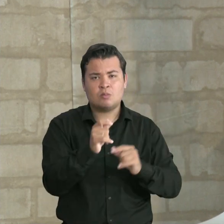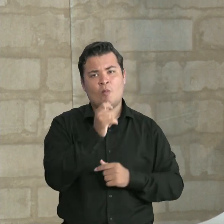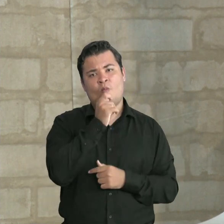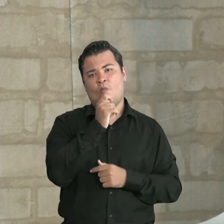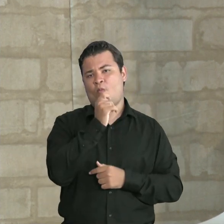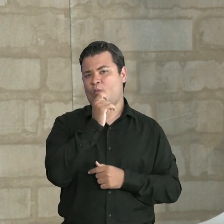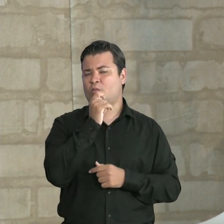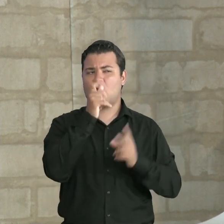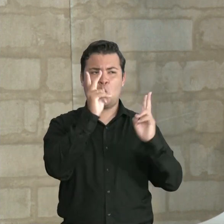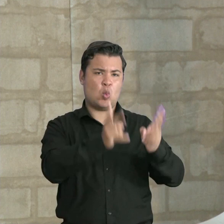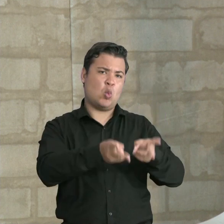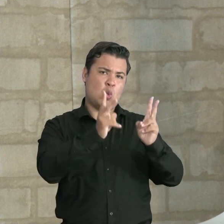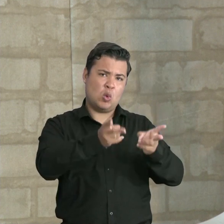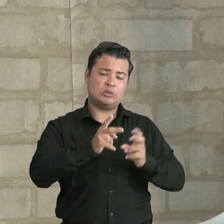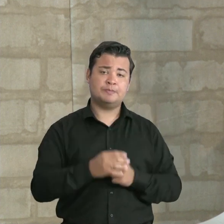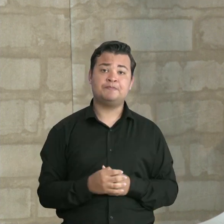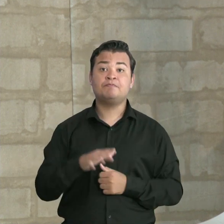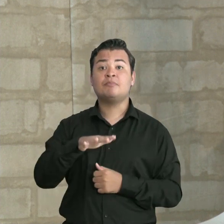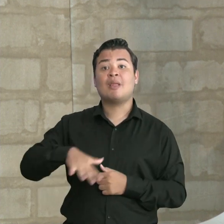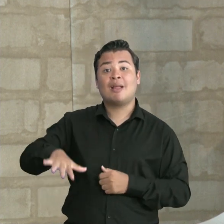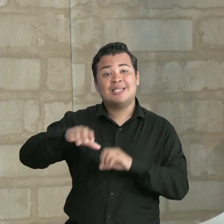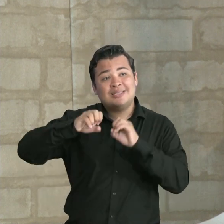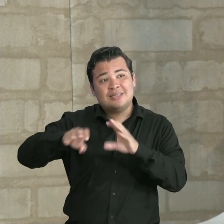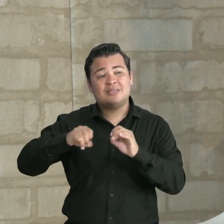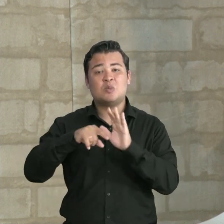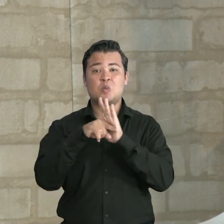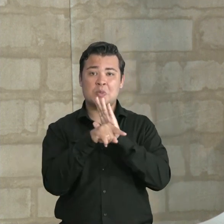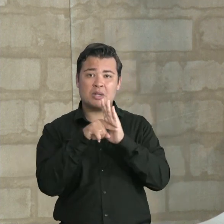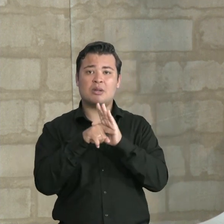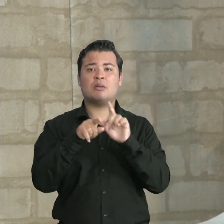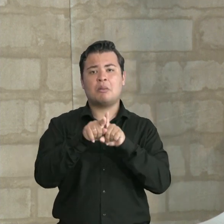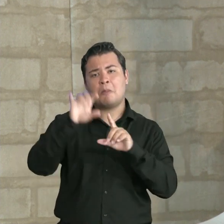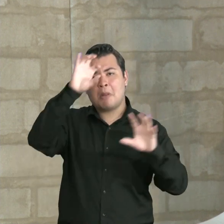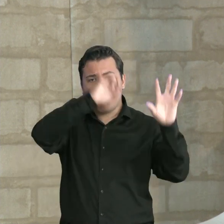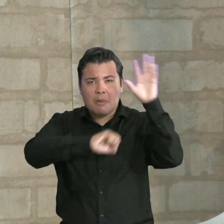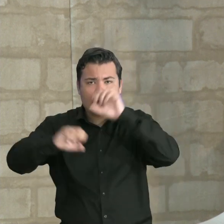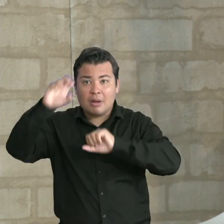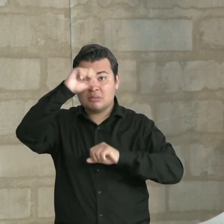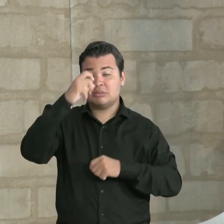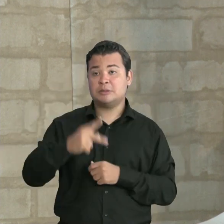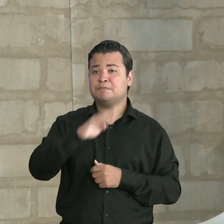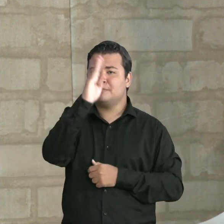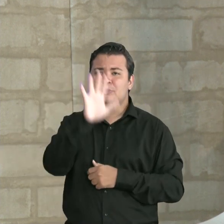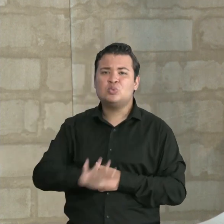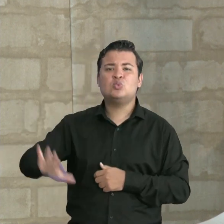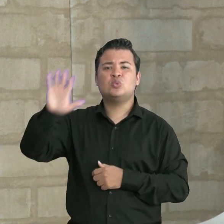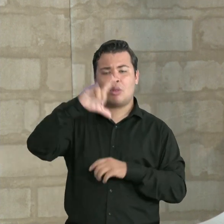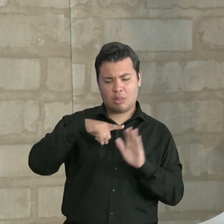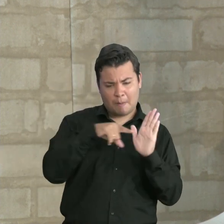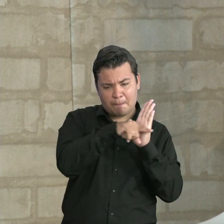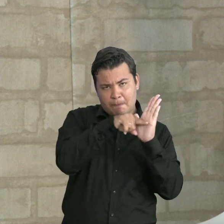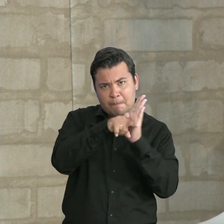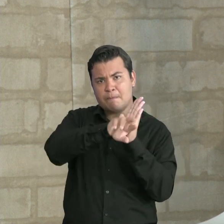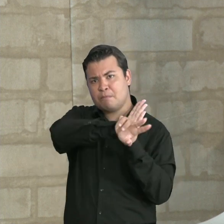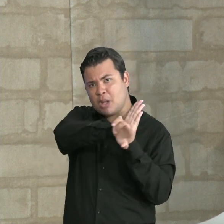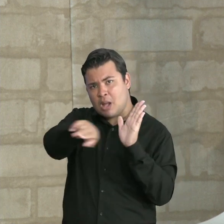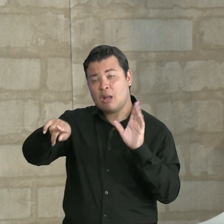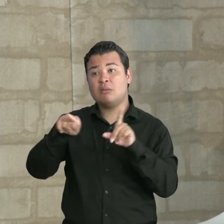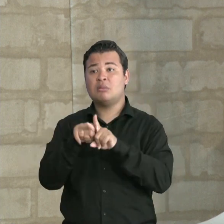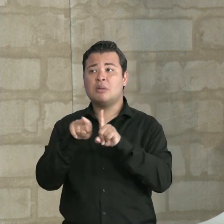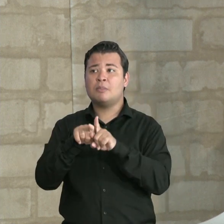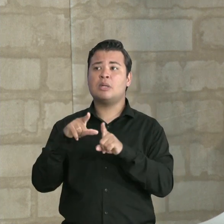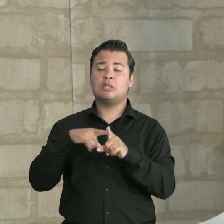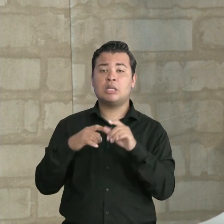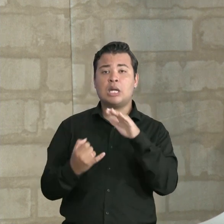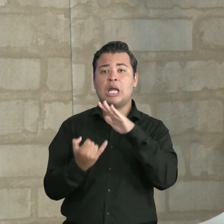do ponto de vista do processo ensino-aprendizagem, sabemos que já existem estudos, não só no Brasil, como de algumas